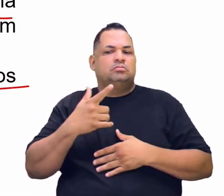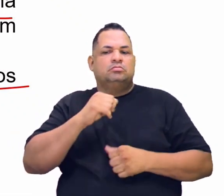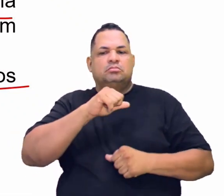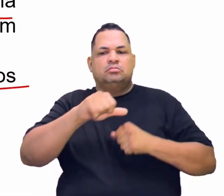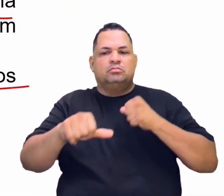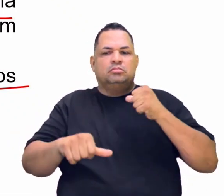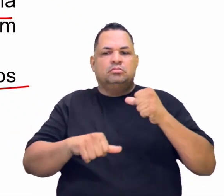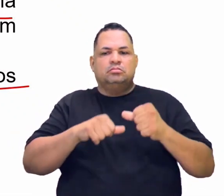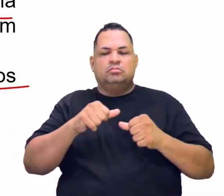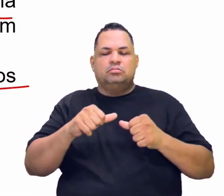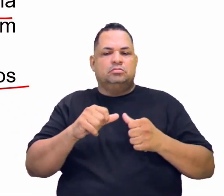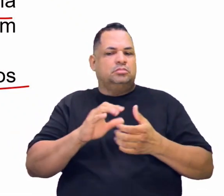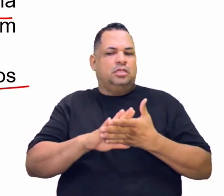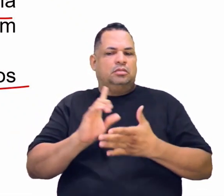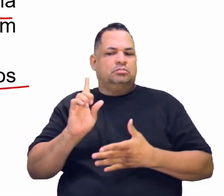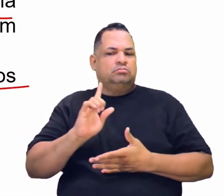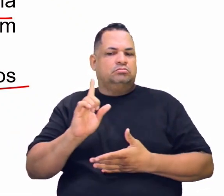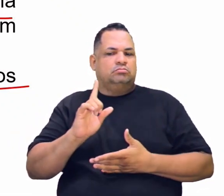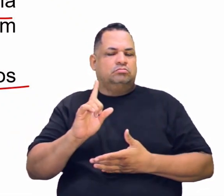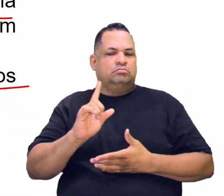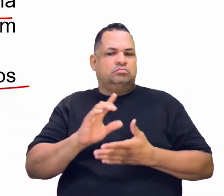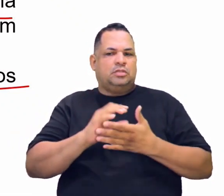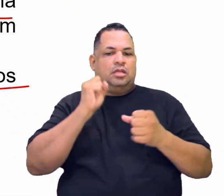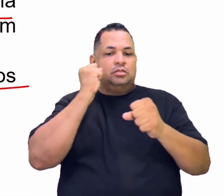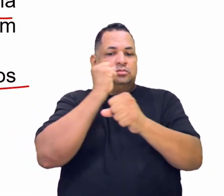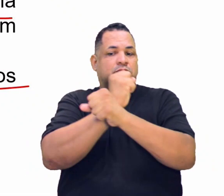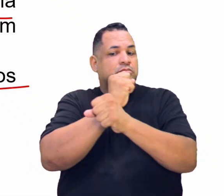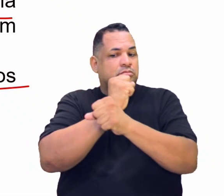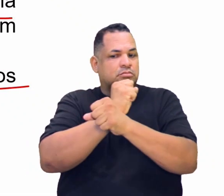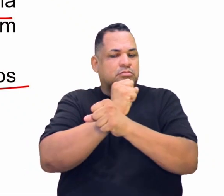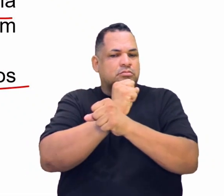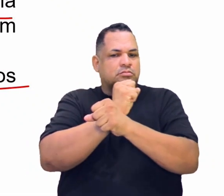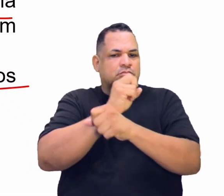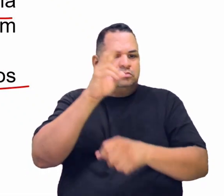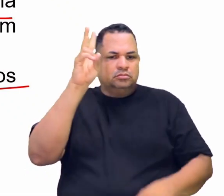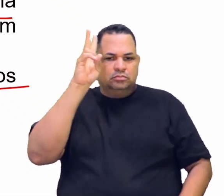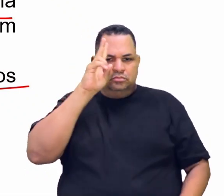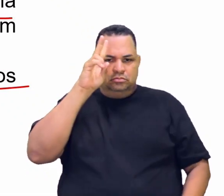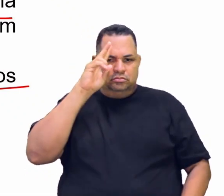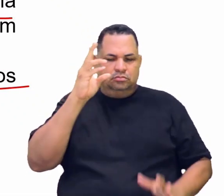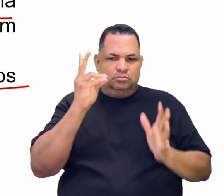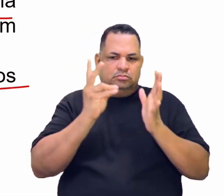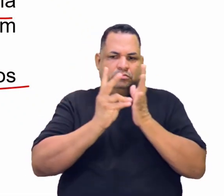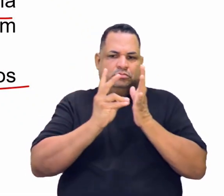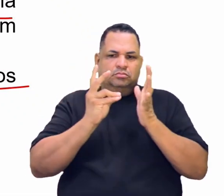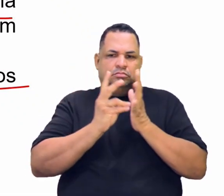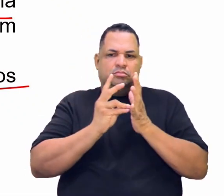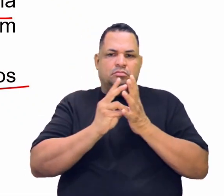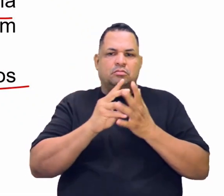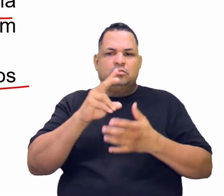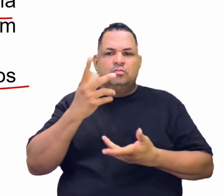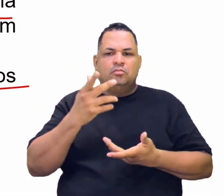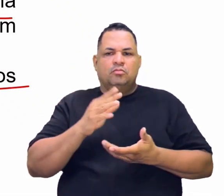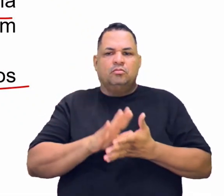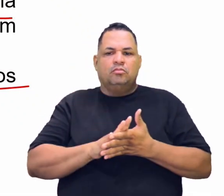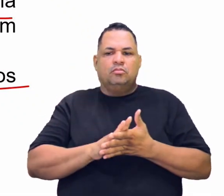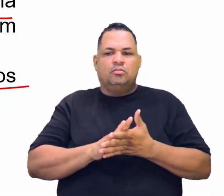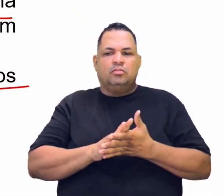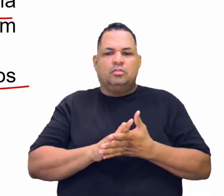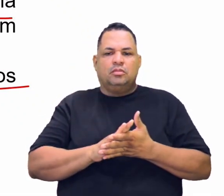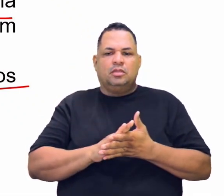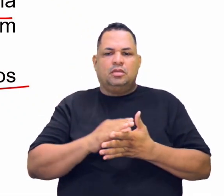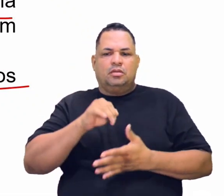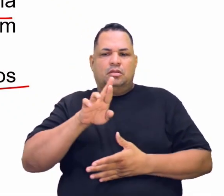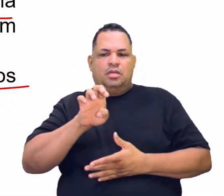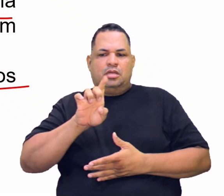tornarem escravos. Lembra quando eu falei dos índios regates? Aqueles que eram